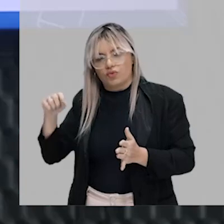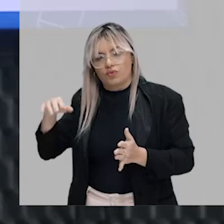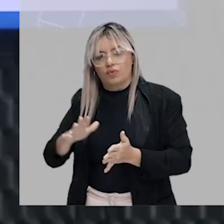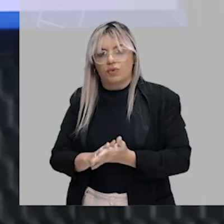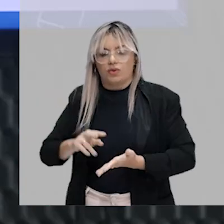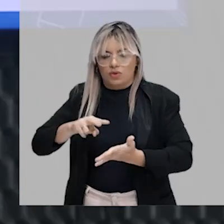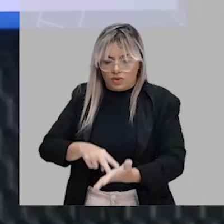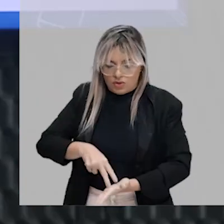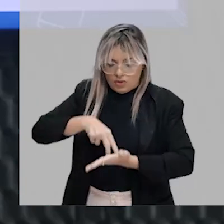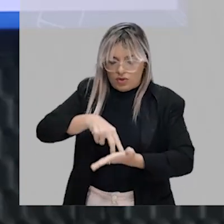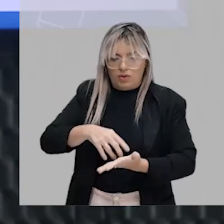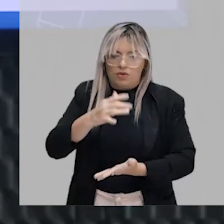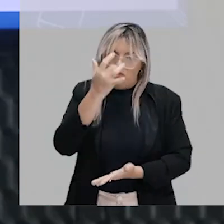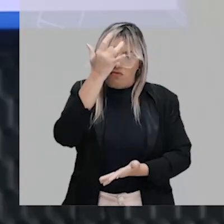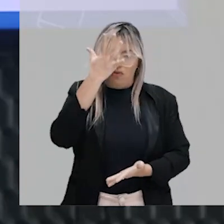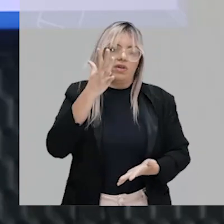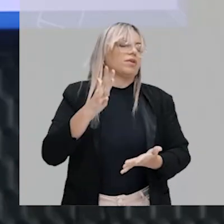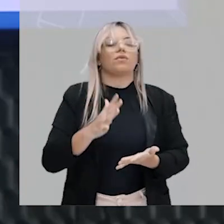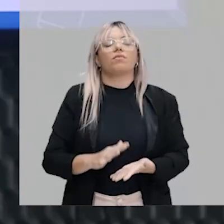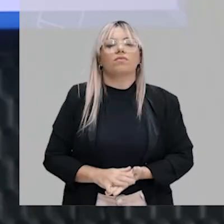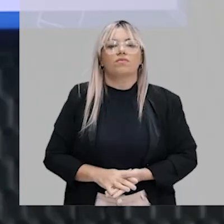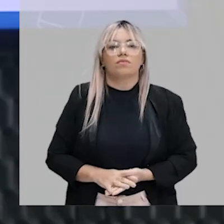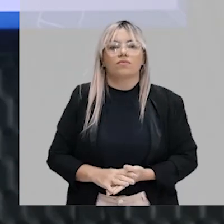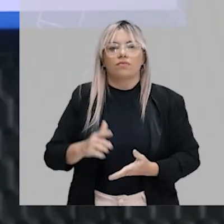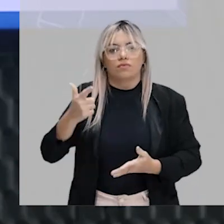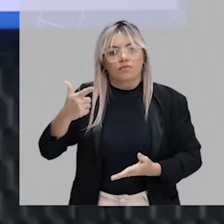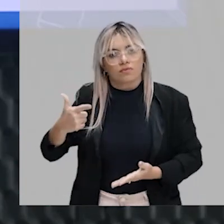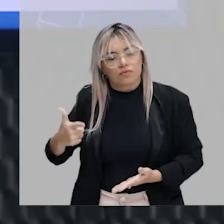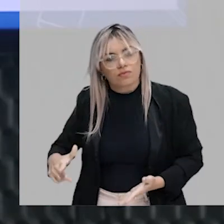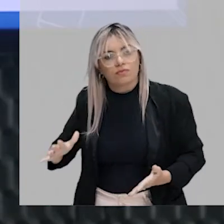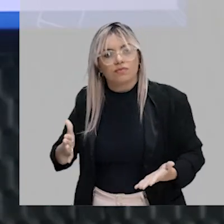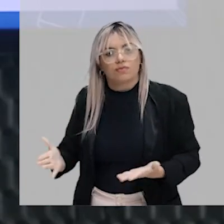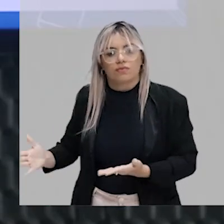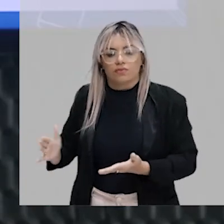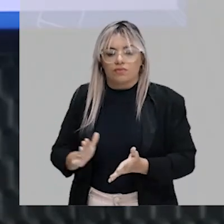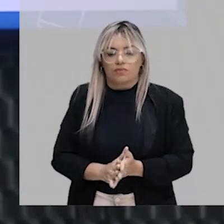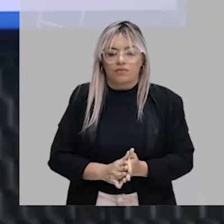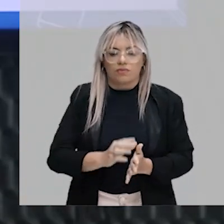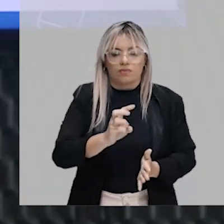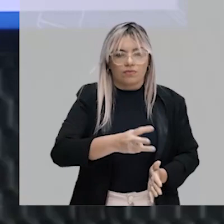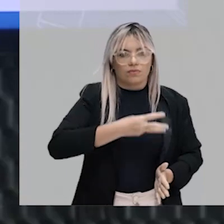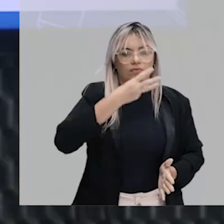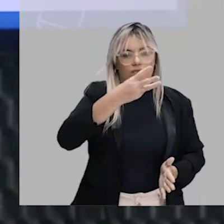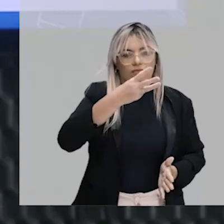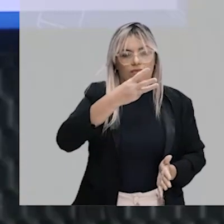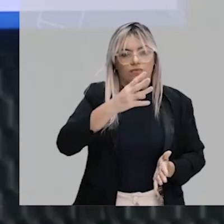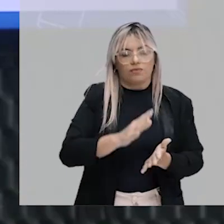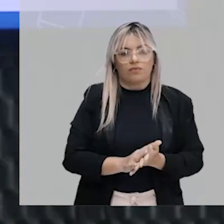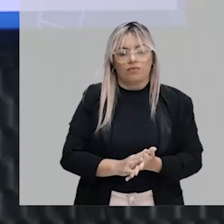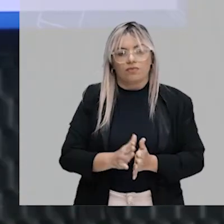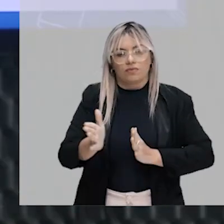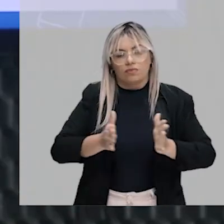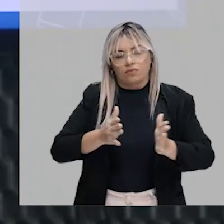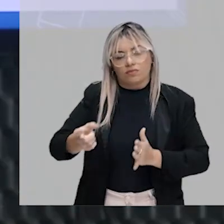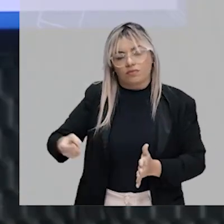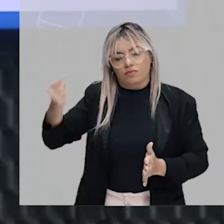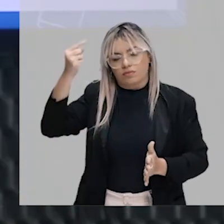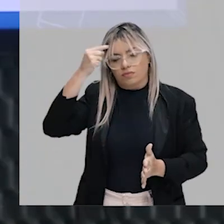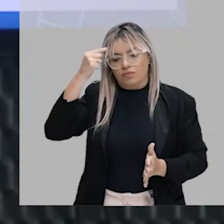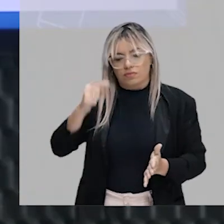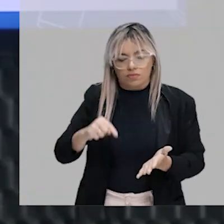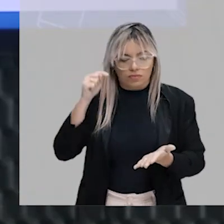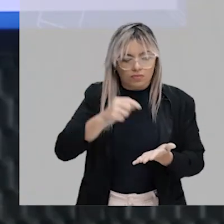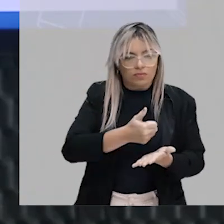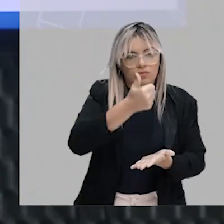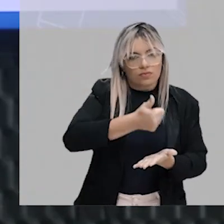positivismo. Viu como é fácil? Então vamos recapitular. São 3 estados do pensamento. O primeiro se chama